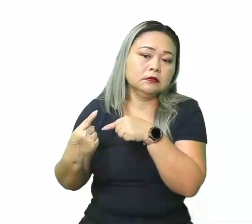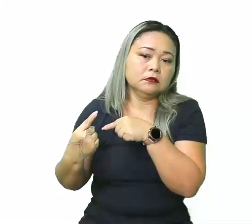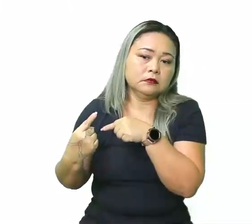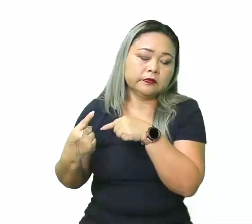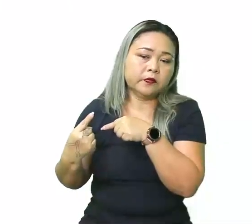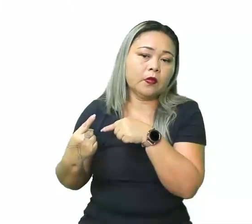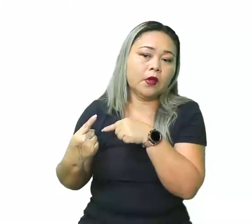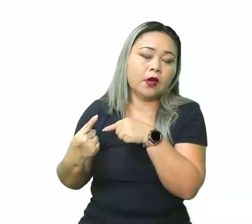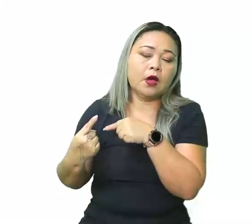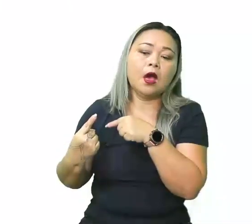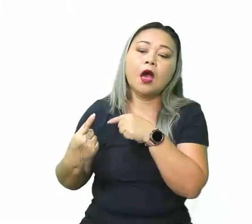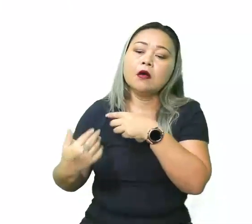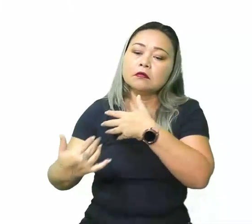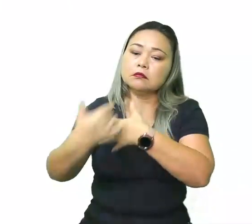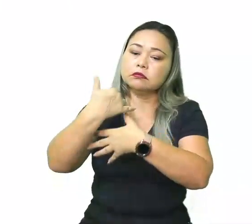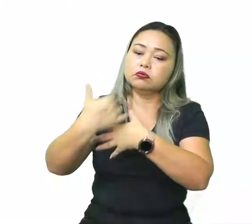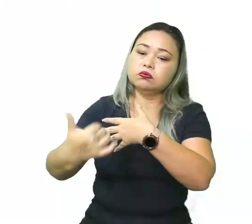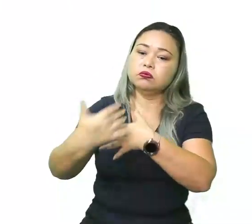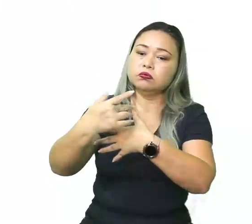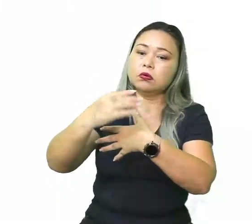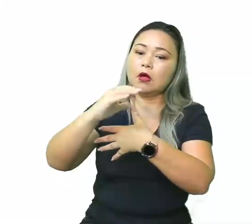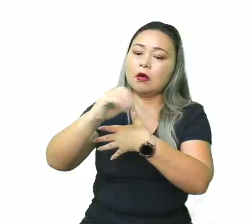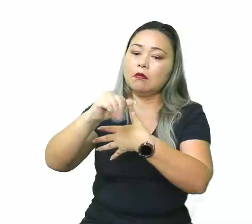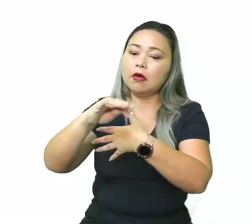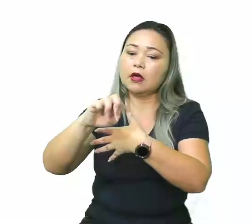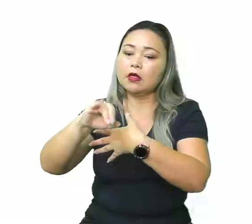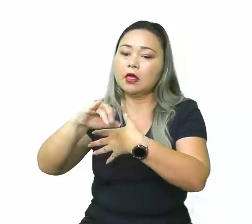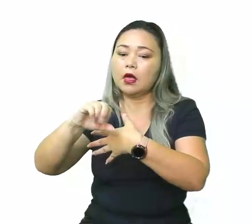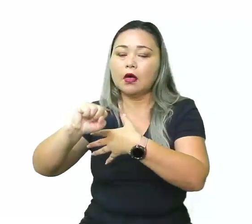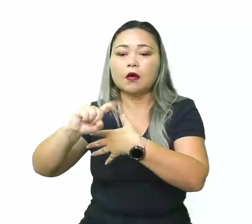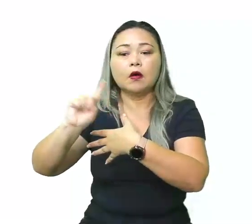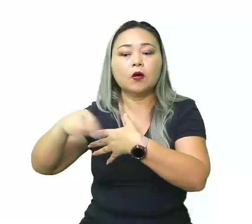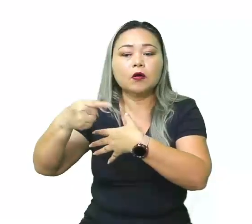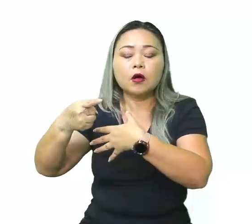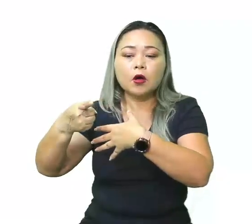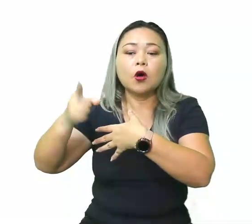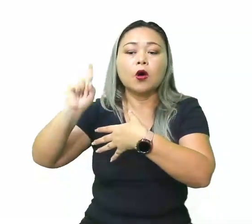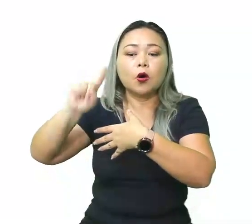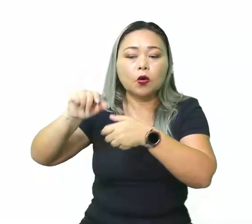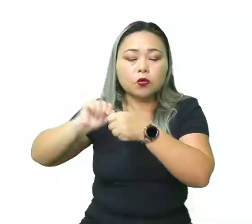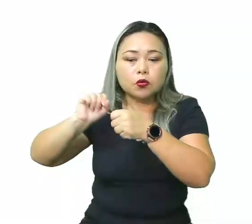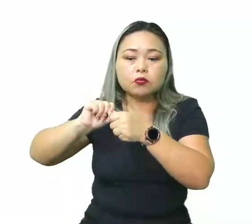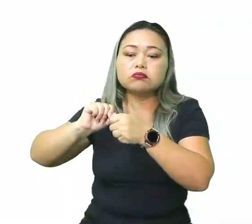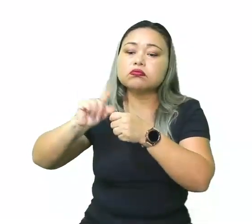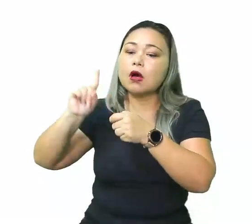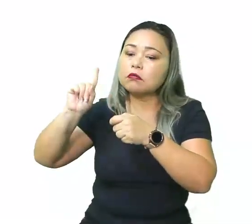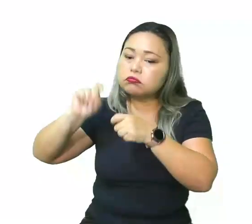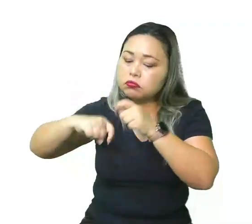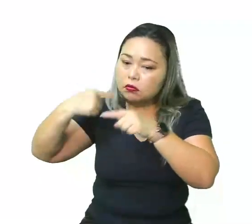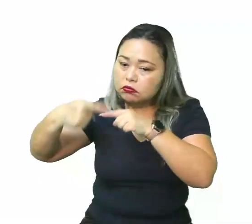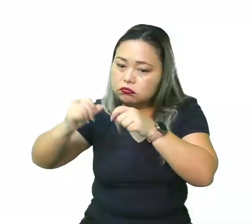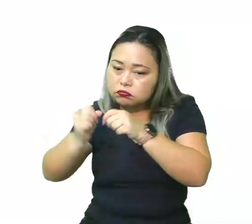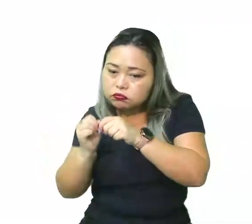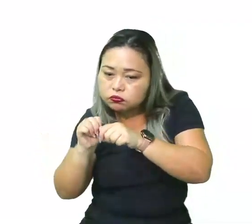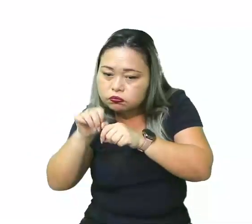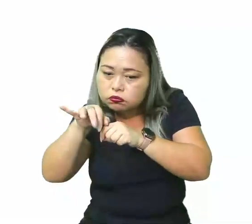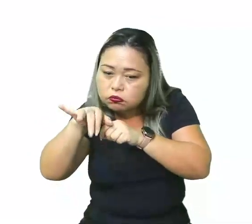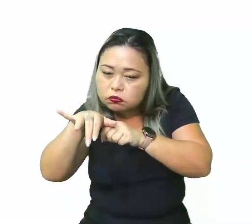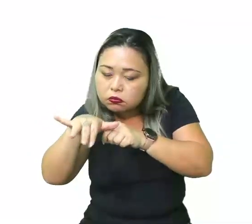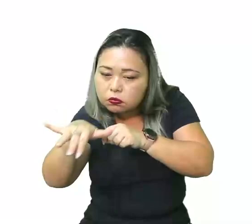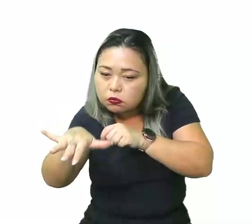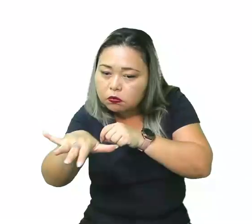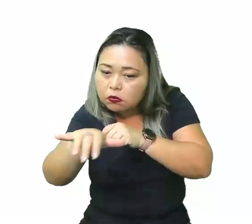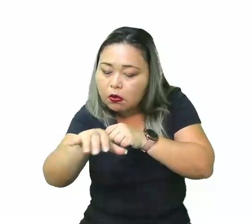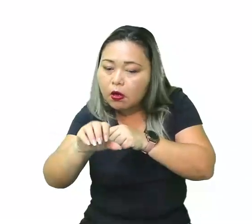tem que eles eram ameaçados por quem? Por diferentes bactérias. Bactéria é um ser procarionte, consequentemente, ele é